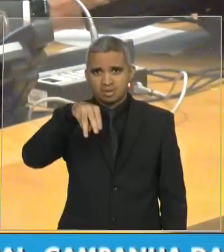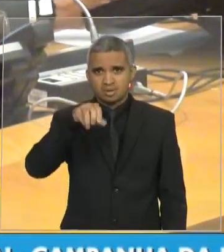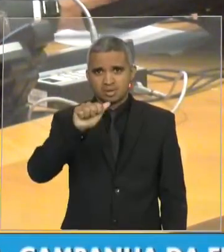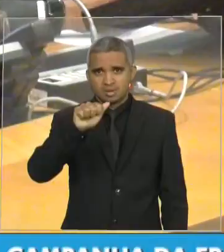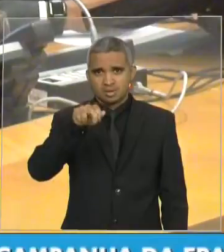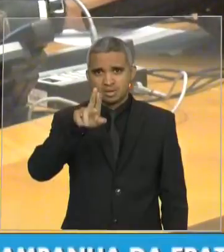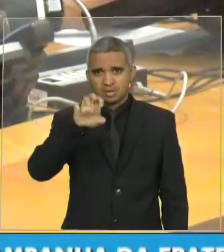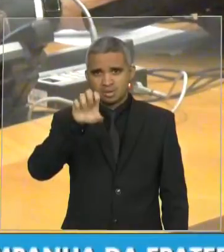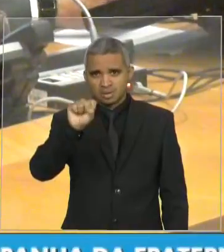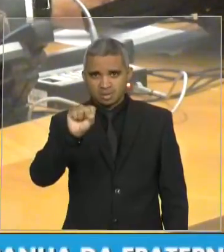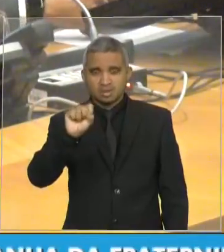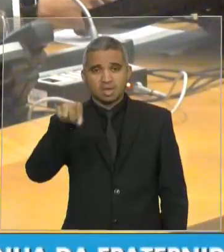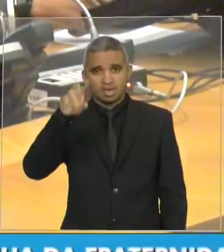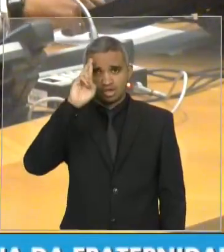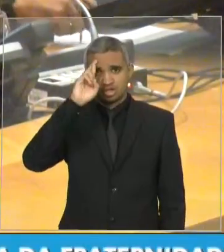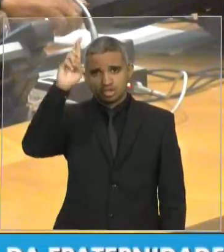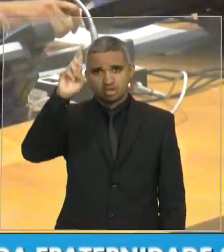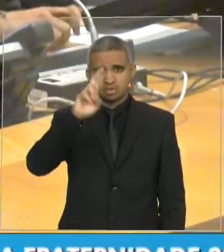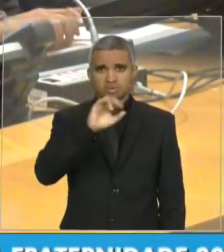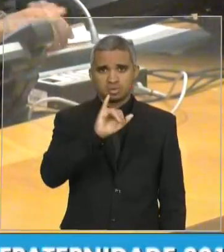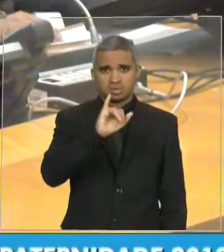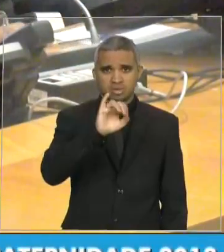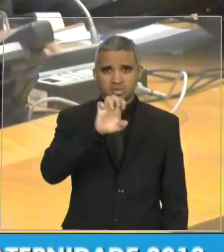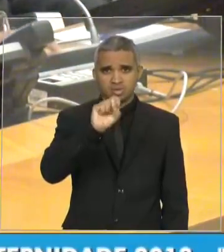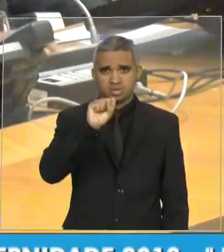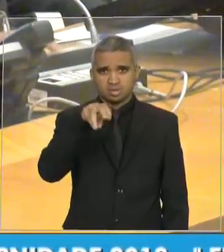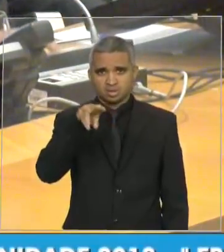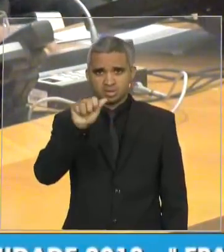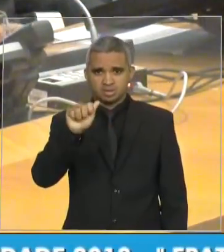diretor do IESMA.